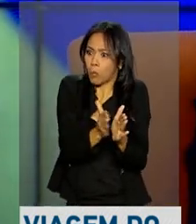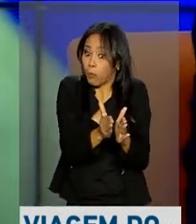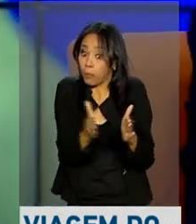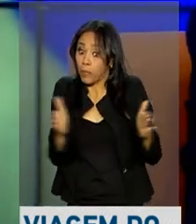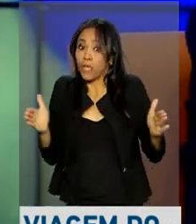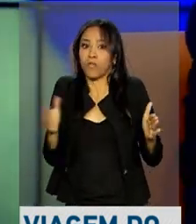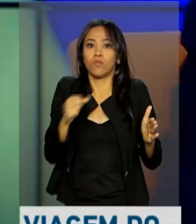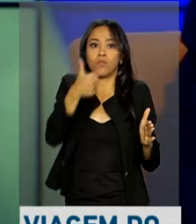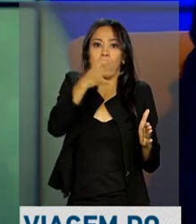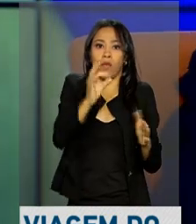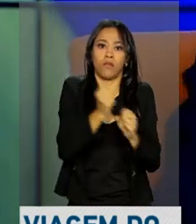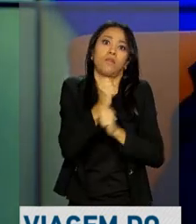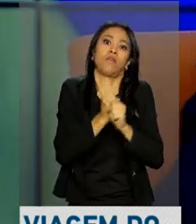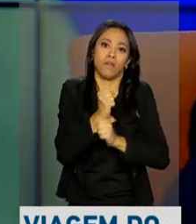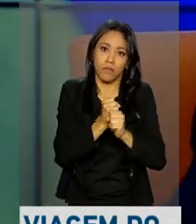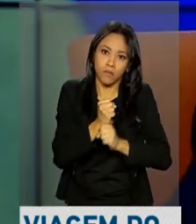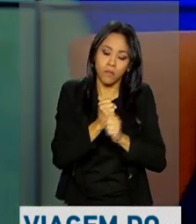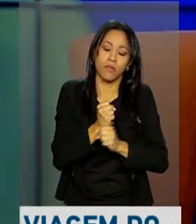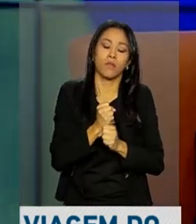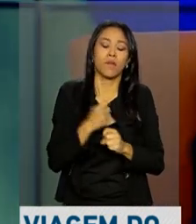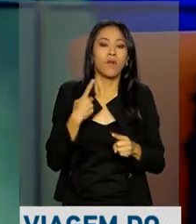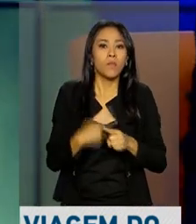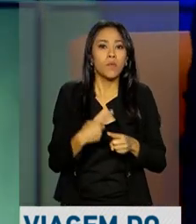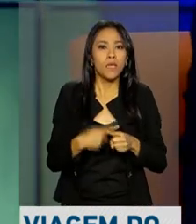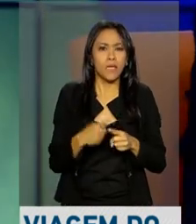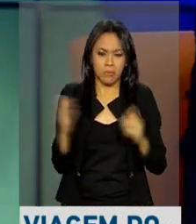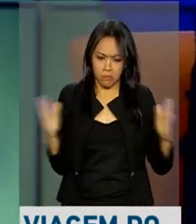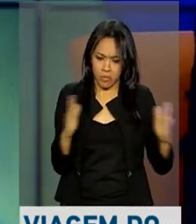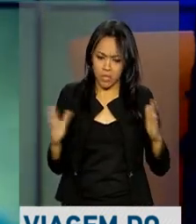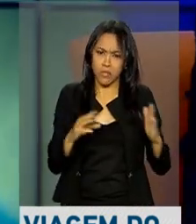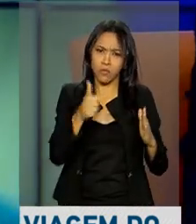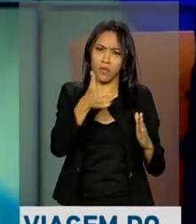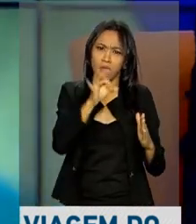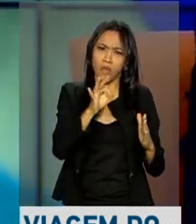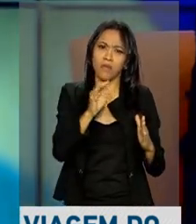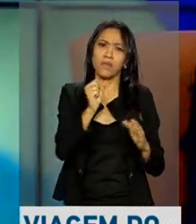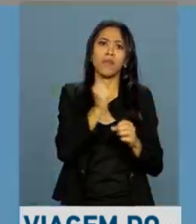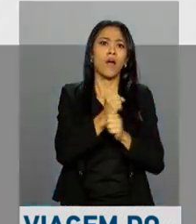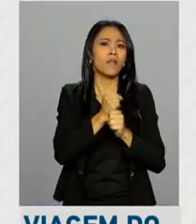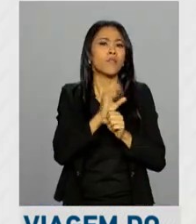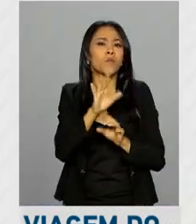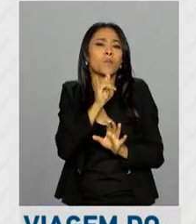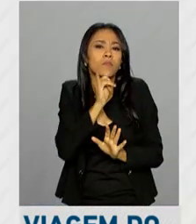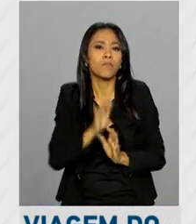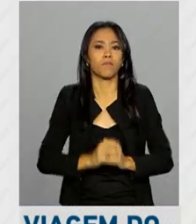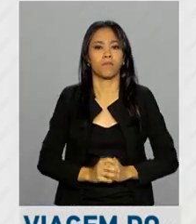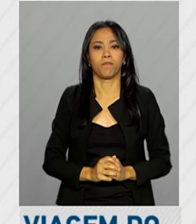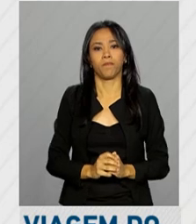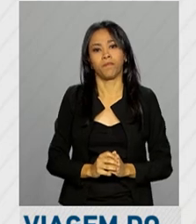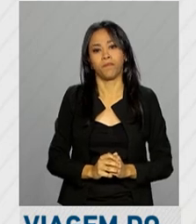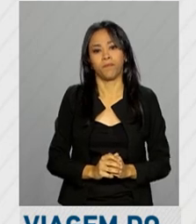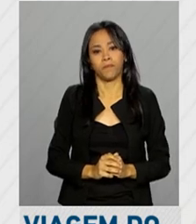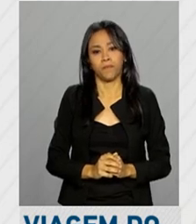não é? Até porque esse número de 10 anos é mais ou menos simbólico para nós.